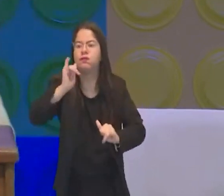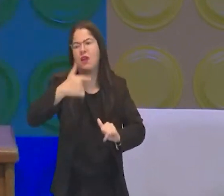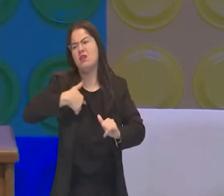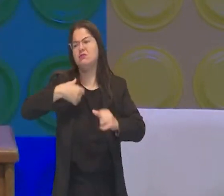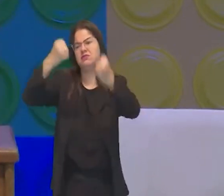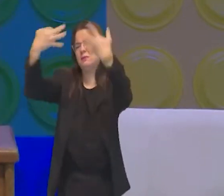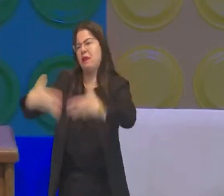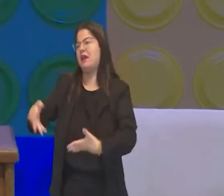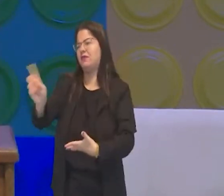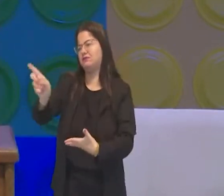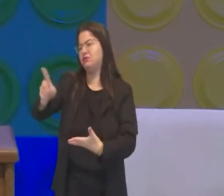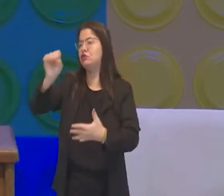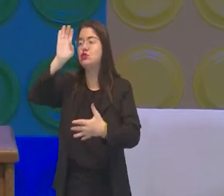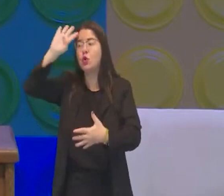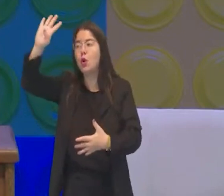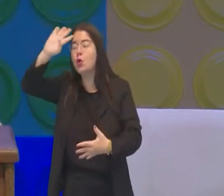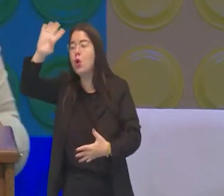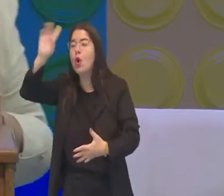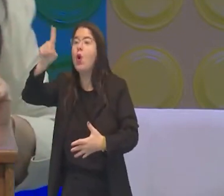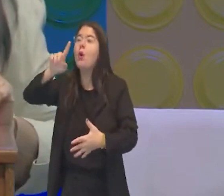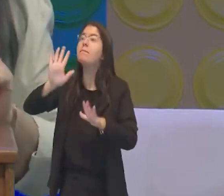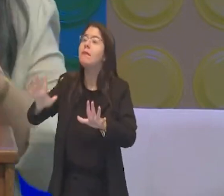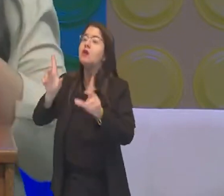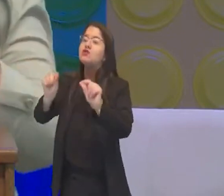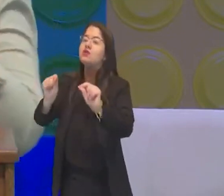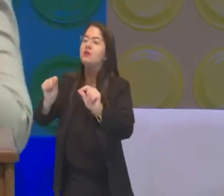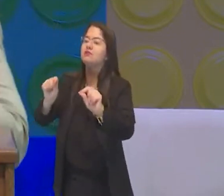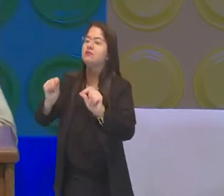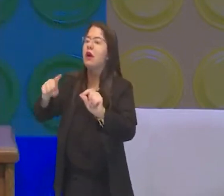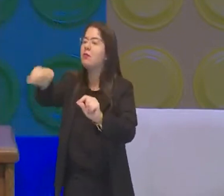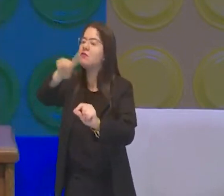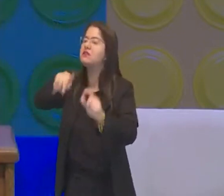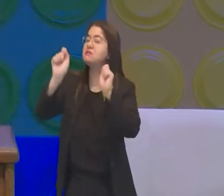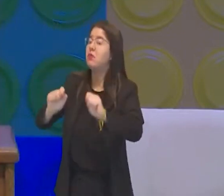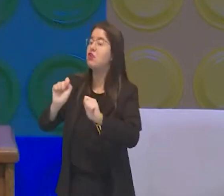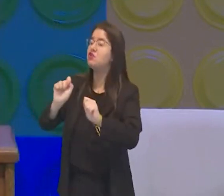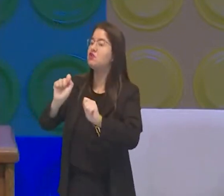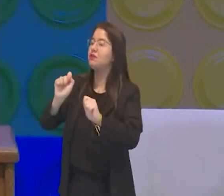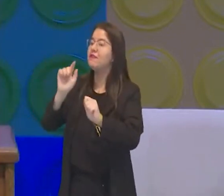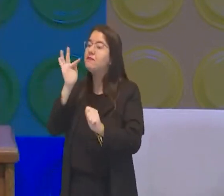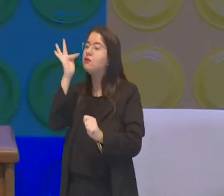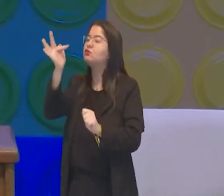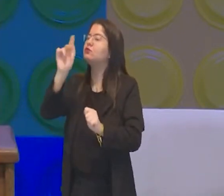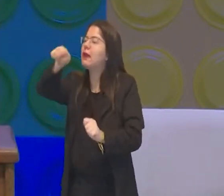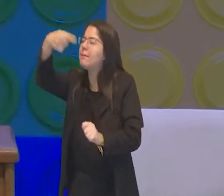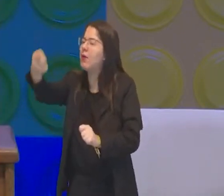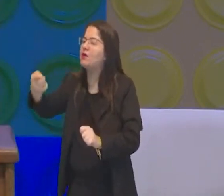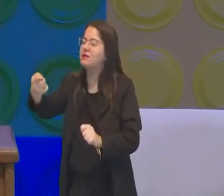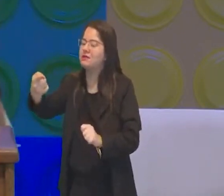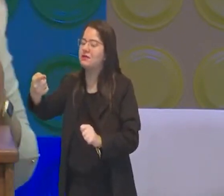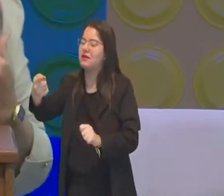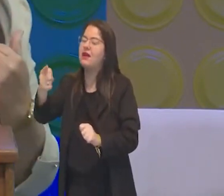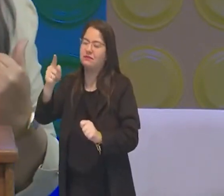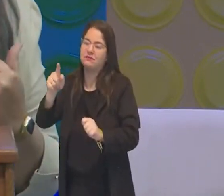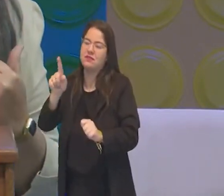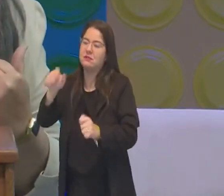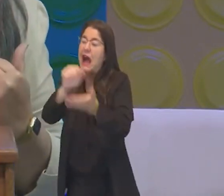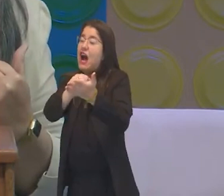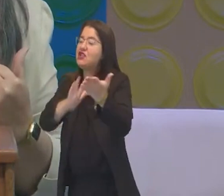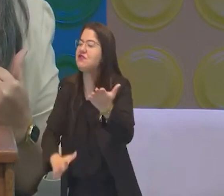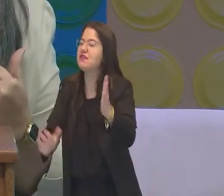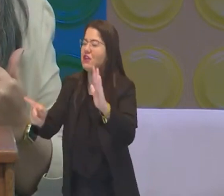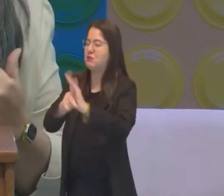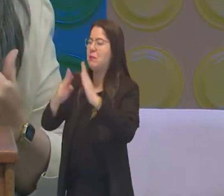contar agora, mas eu vou deixar aqui uma tarefinha de casa para pais e filhos. Eu gosto de dar tarefinha de casa lá